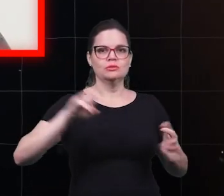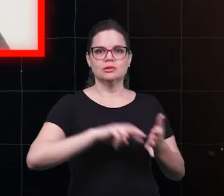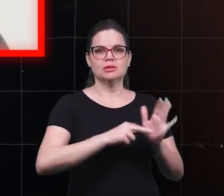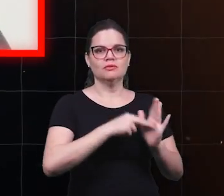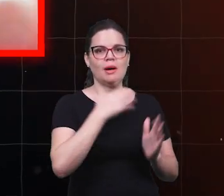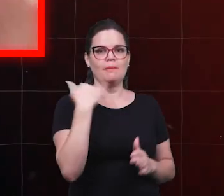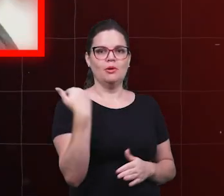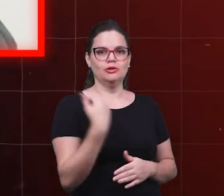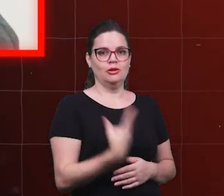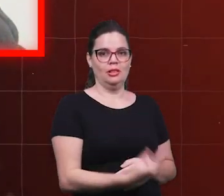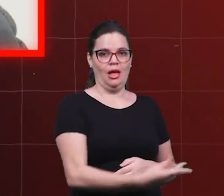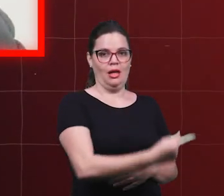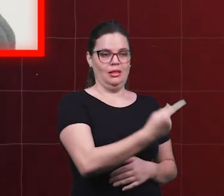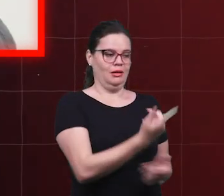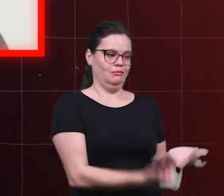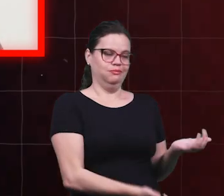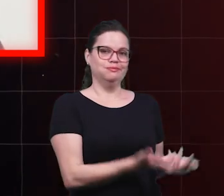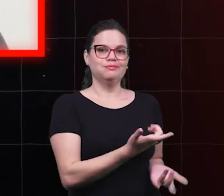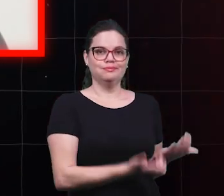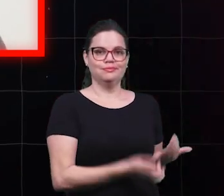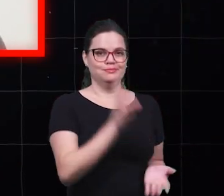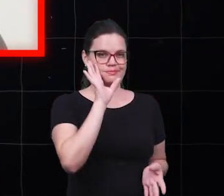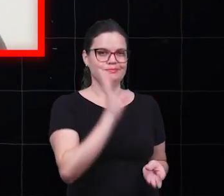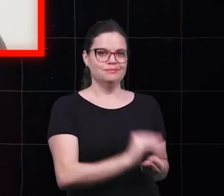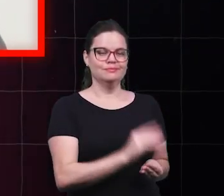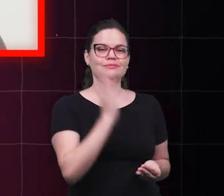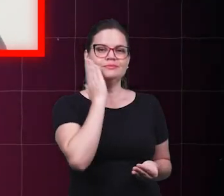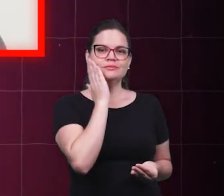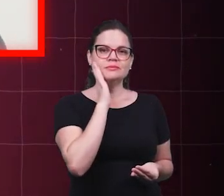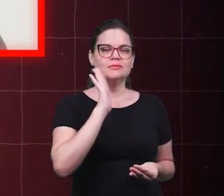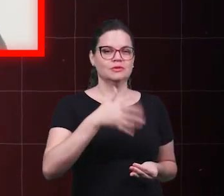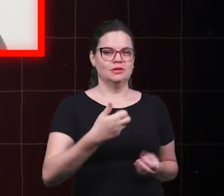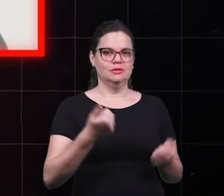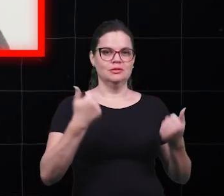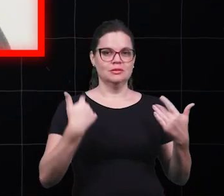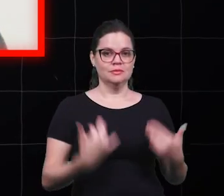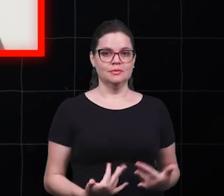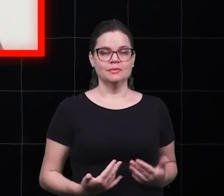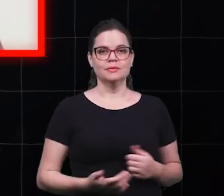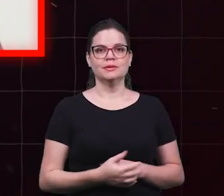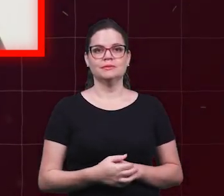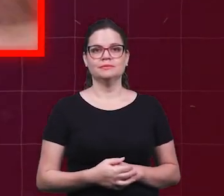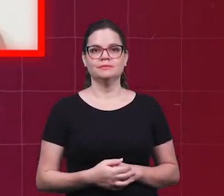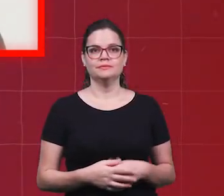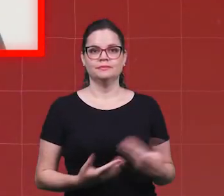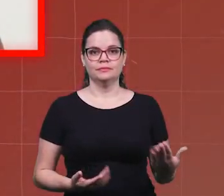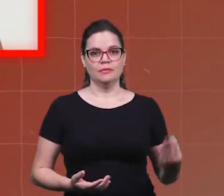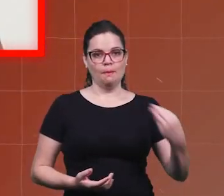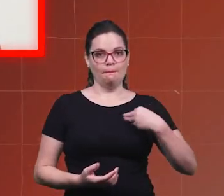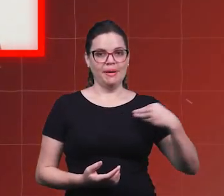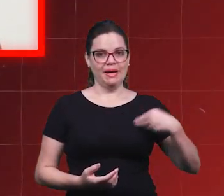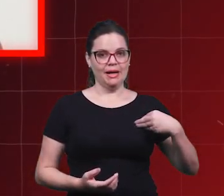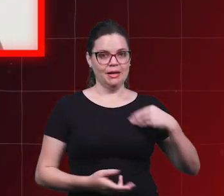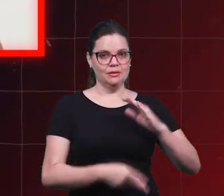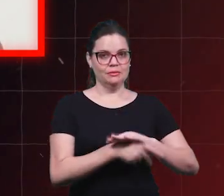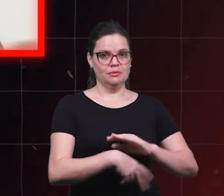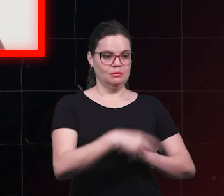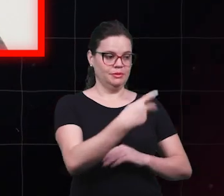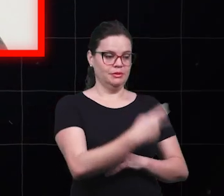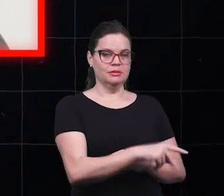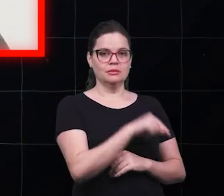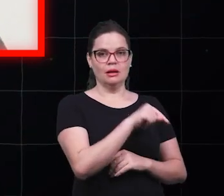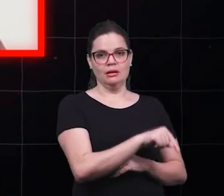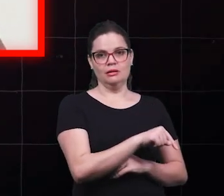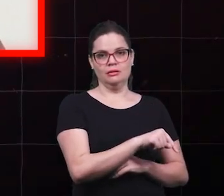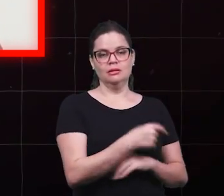que biologicamente nós já vimos uma definição. E a força do pecado está caracterizado com a lei.